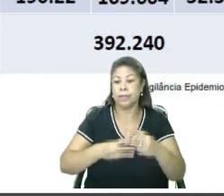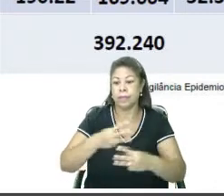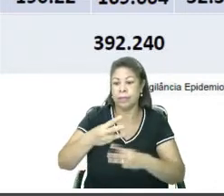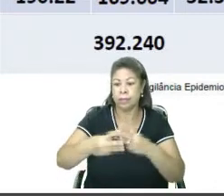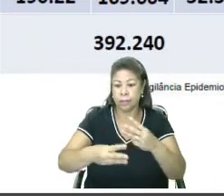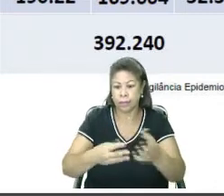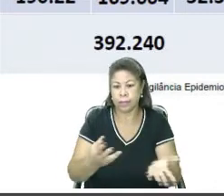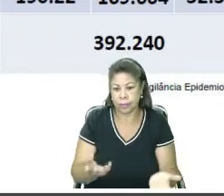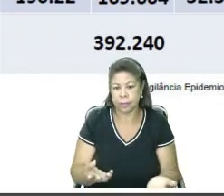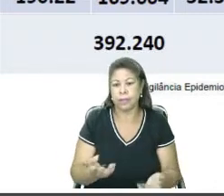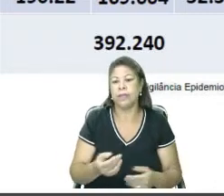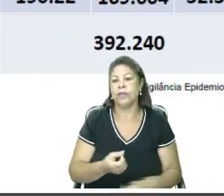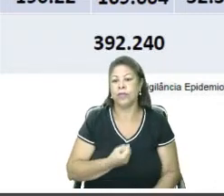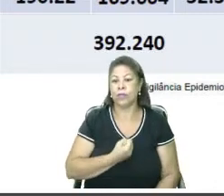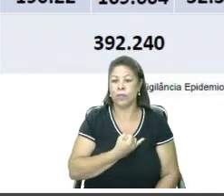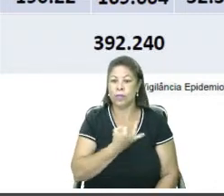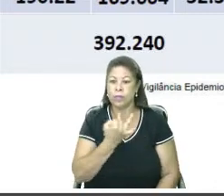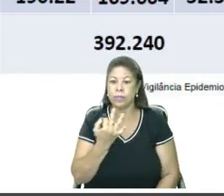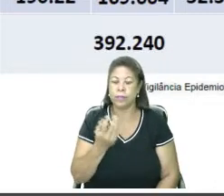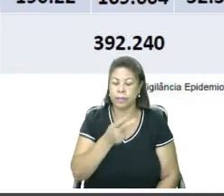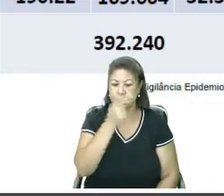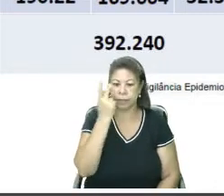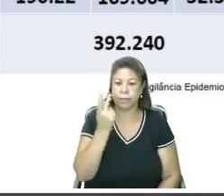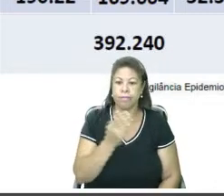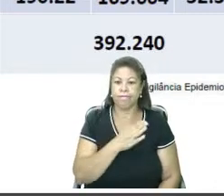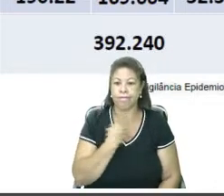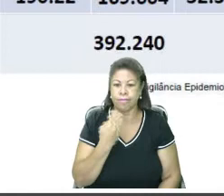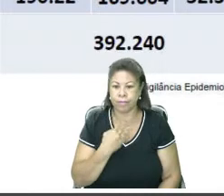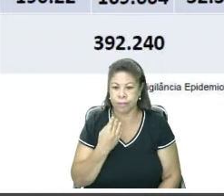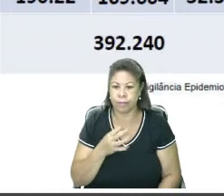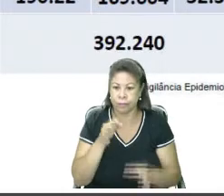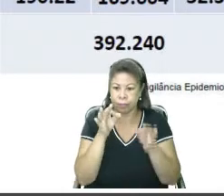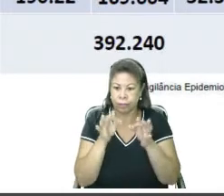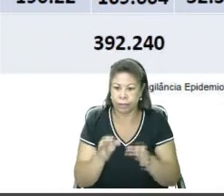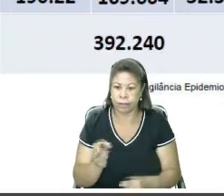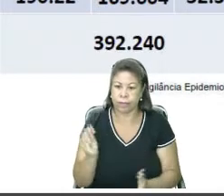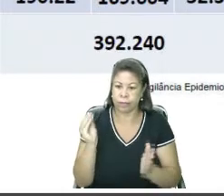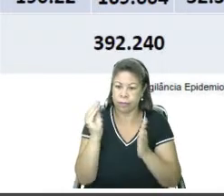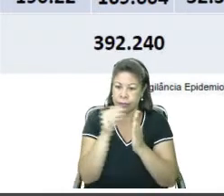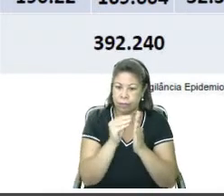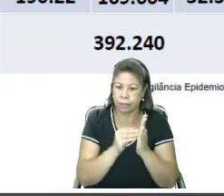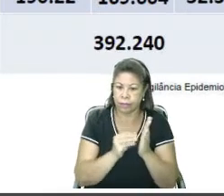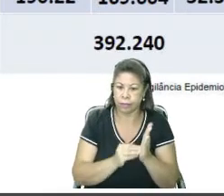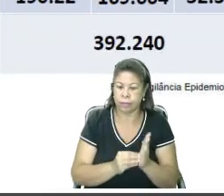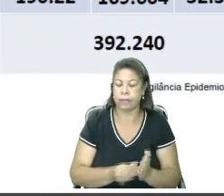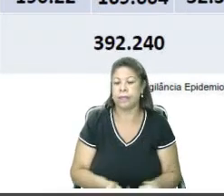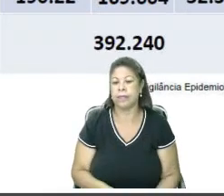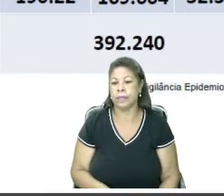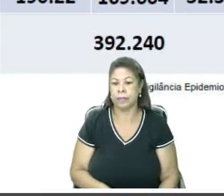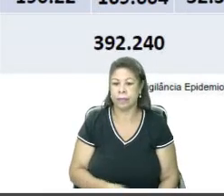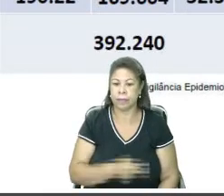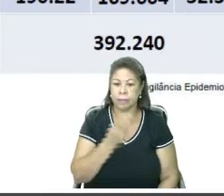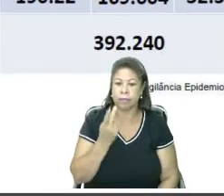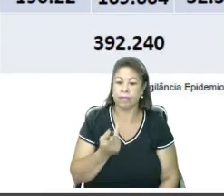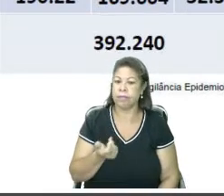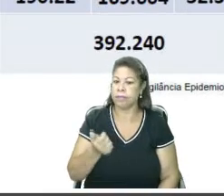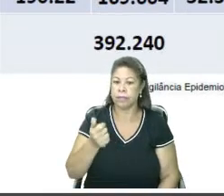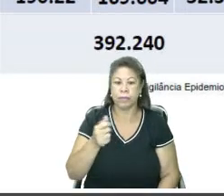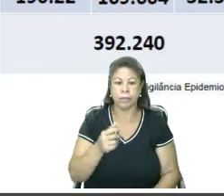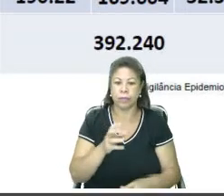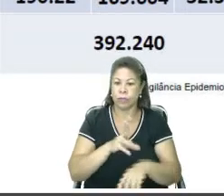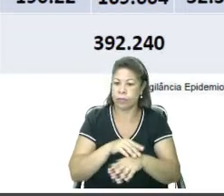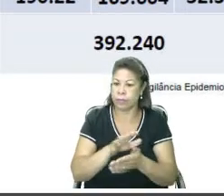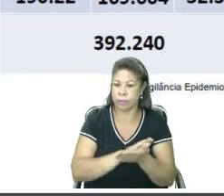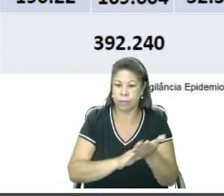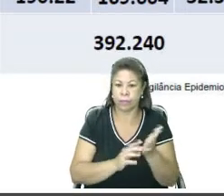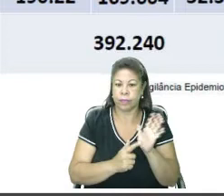de casos, né, os óbitos confirmados por Covid, os casos descartados. Na tela ao